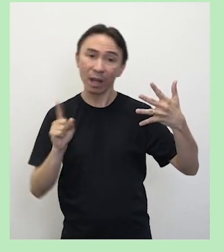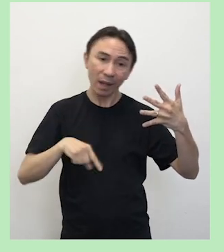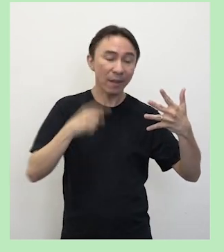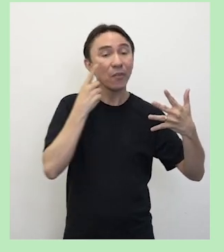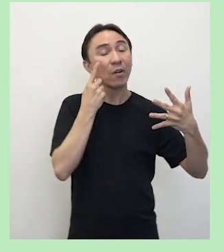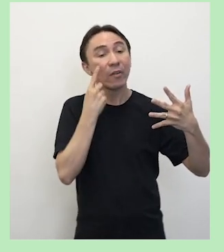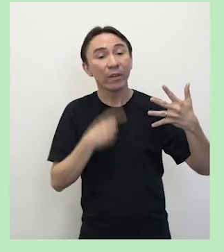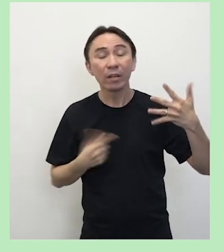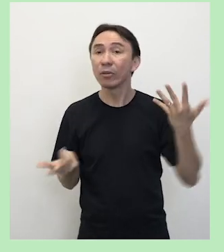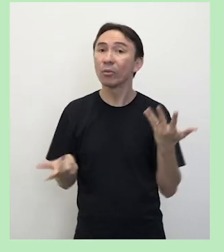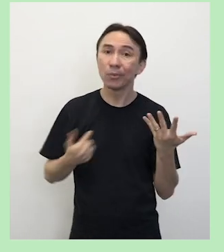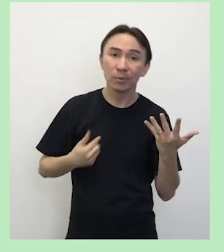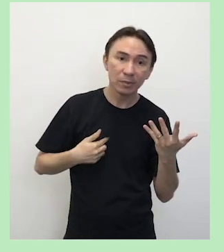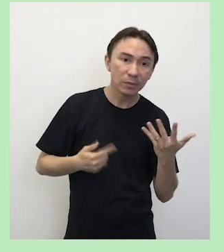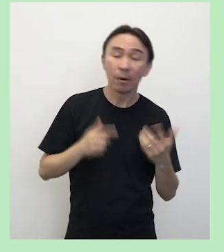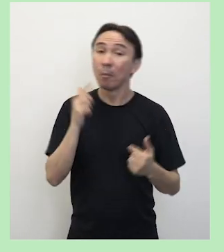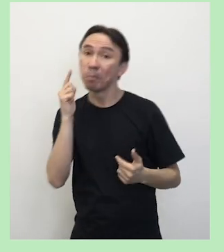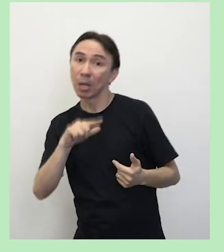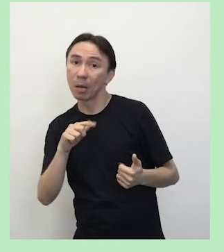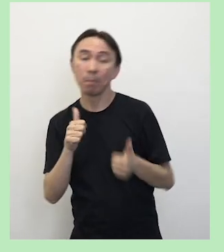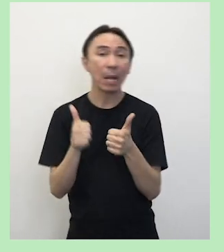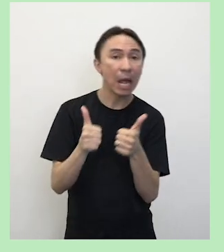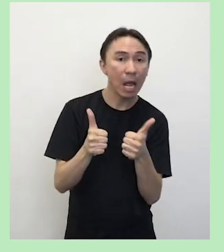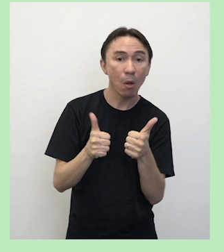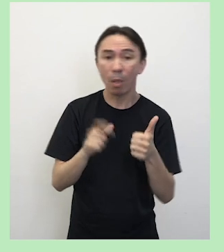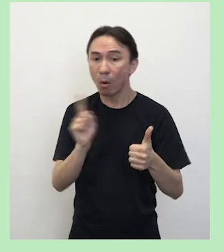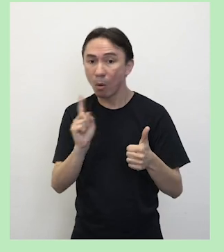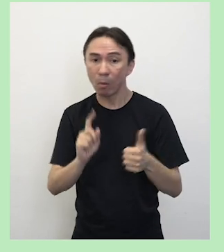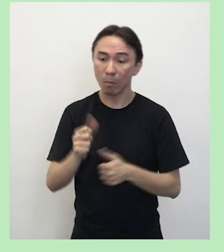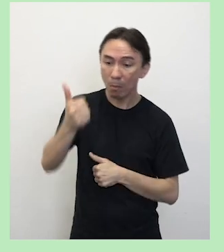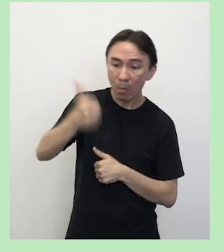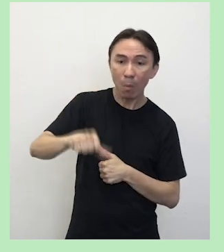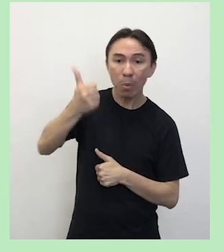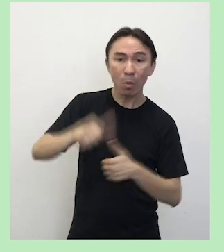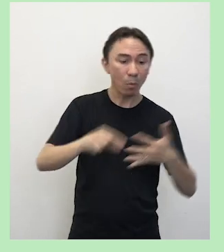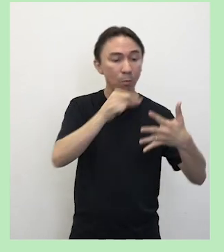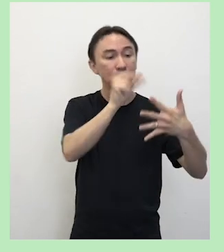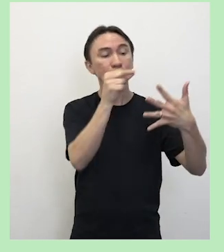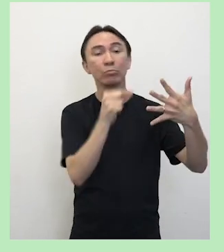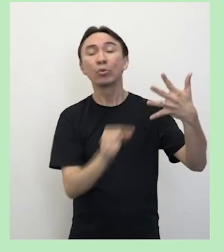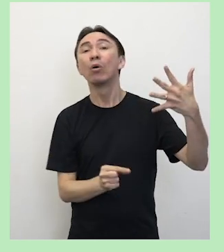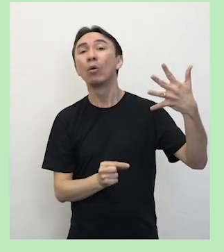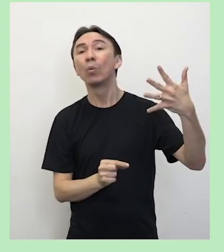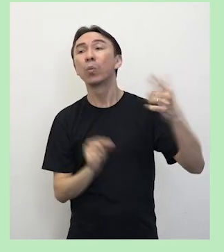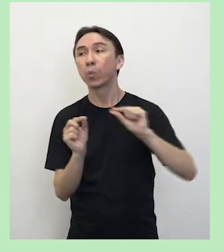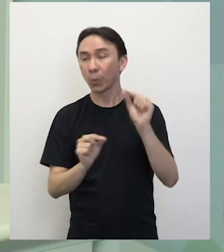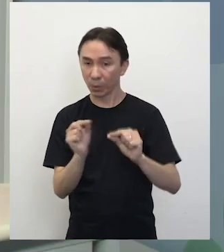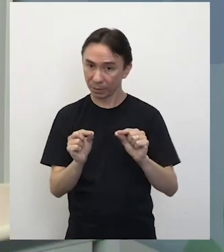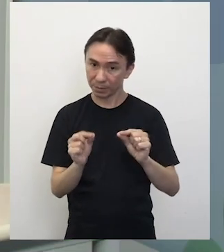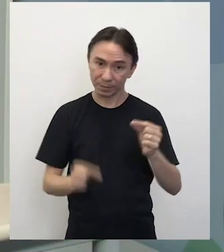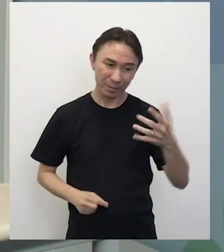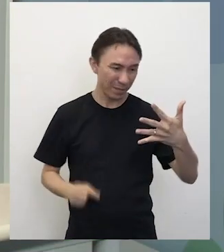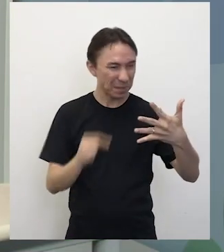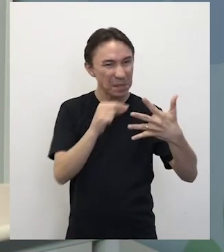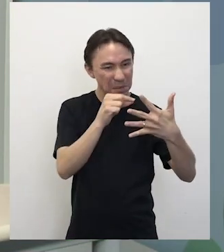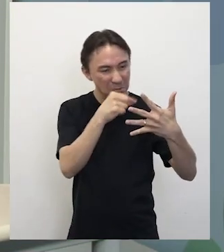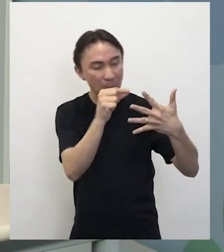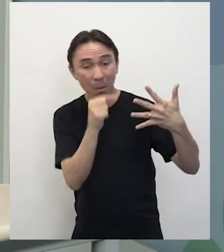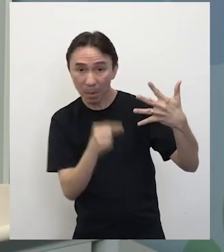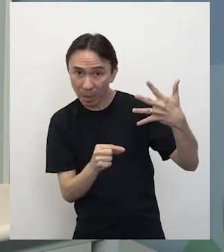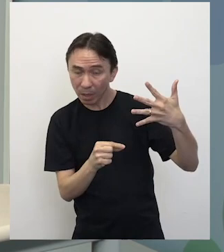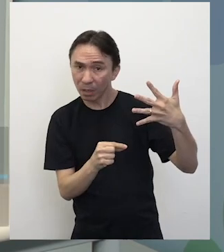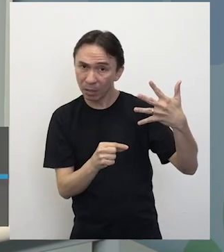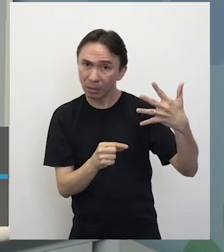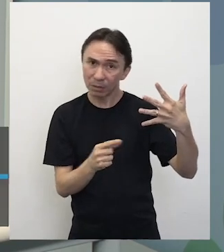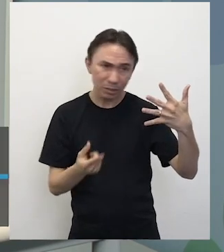do desempenho e andamento de um projeto ou outro trabalho realizado. Então, o indicador de viabilidade